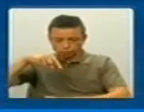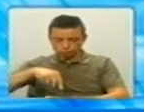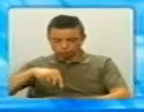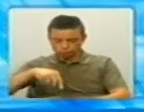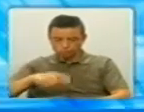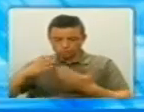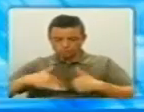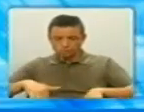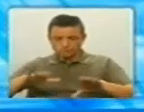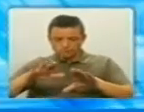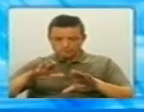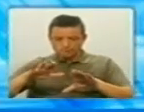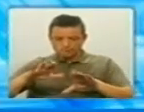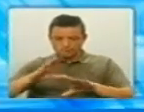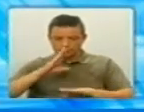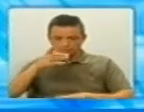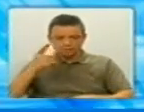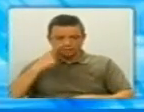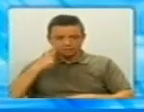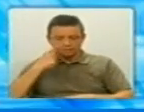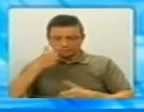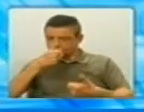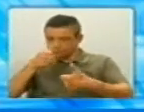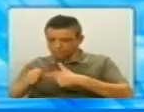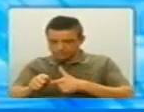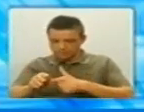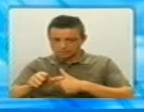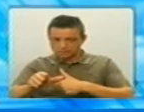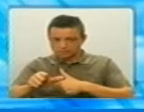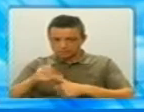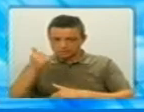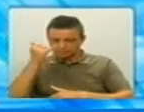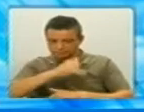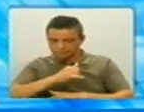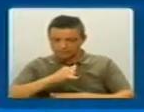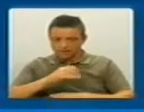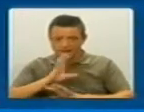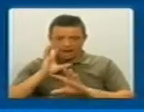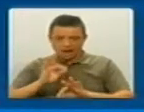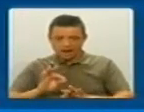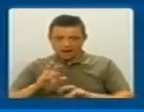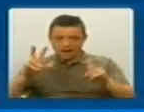nada a ver com o espaço, mas tem. Vamos conhecer o novo inimigo da fraude bancária. Enfim, também é um dos